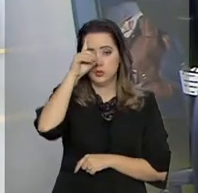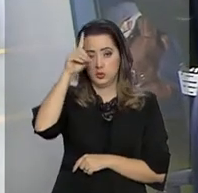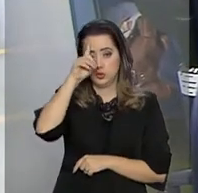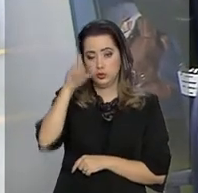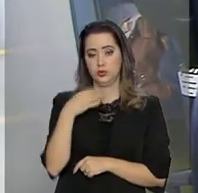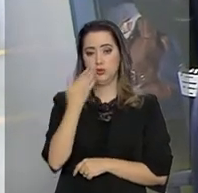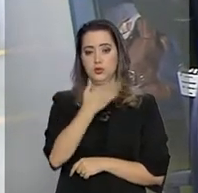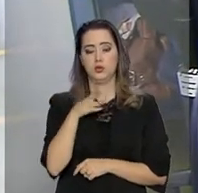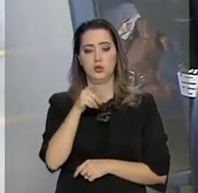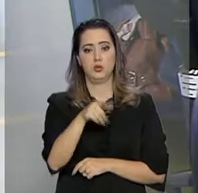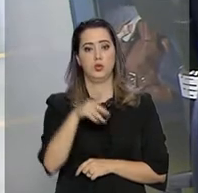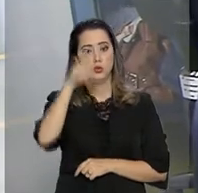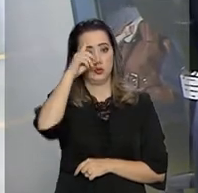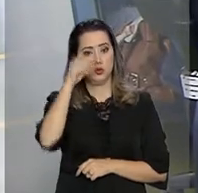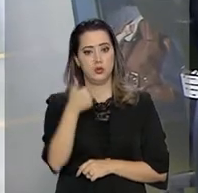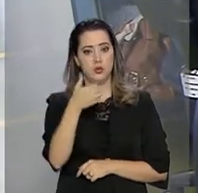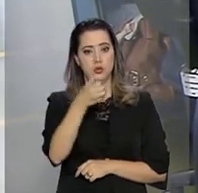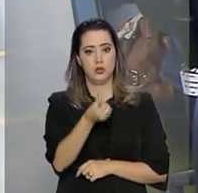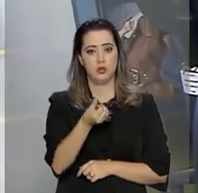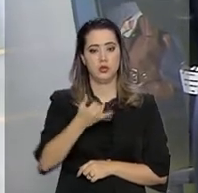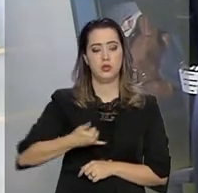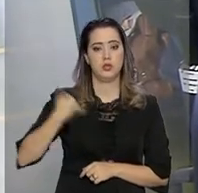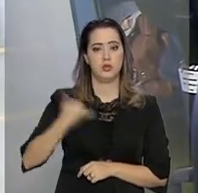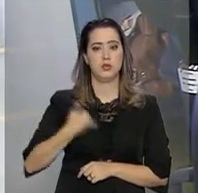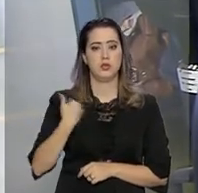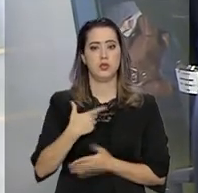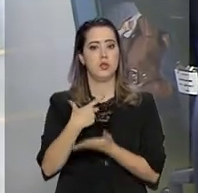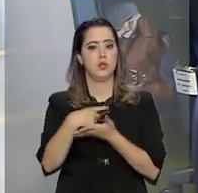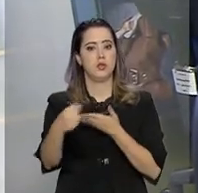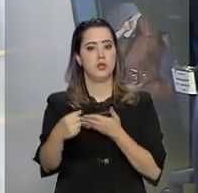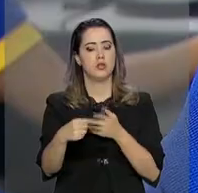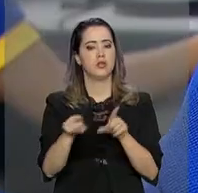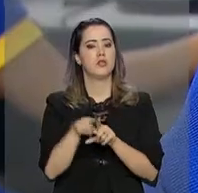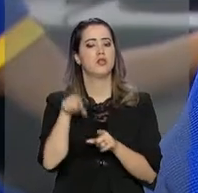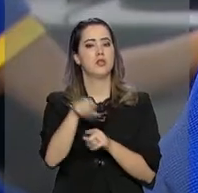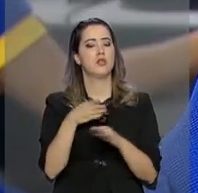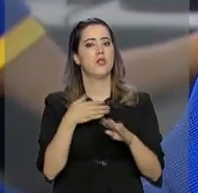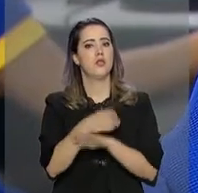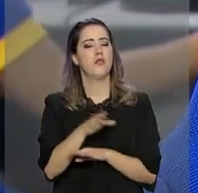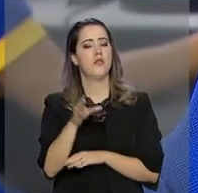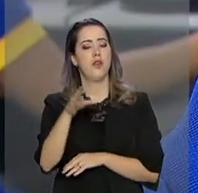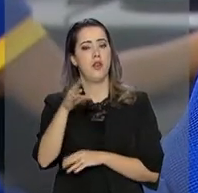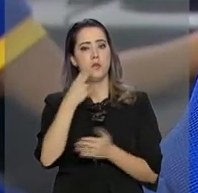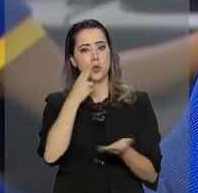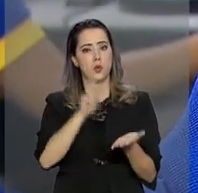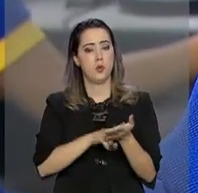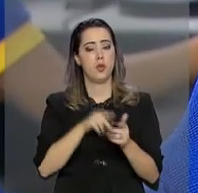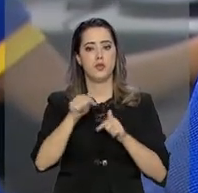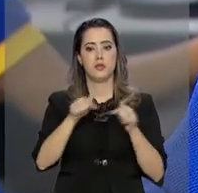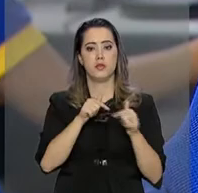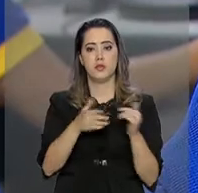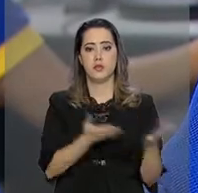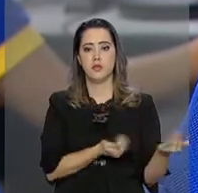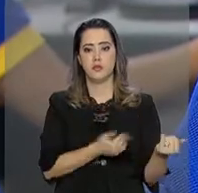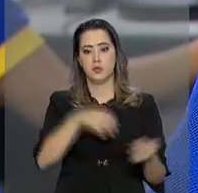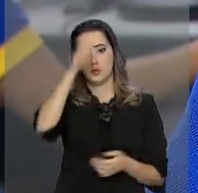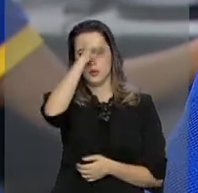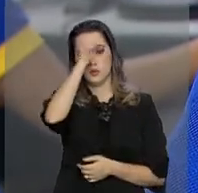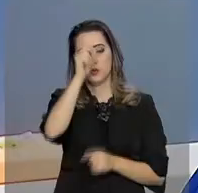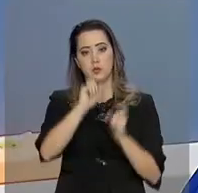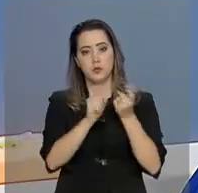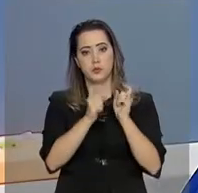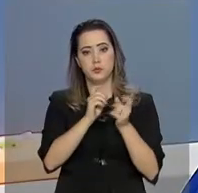todos os dias o jovem de 16 anos sai da escola e vai para os correios onde trabalha como jovem aprendiz na área administrativa